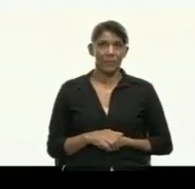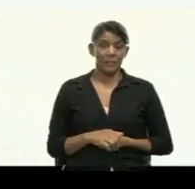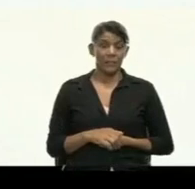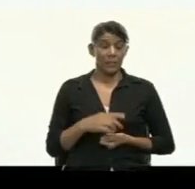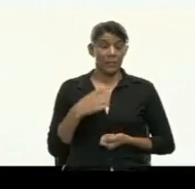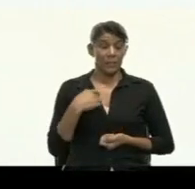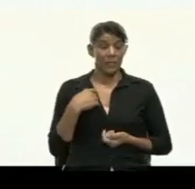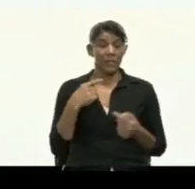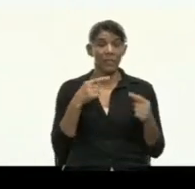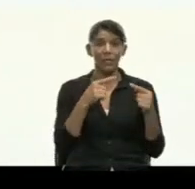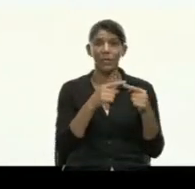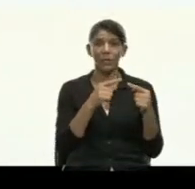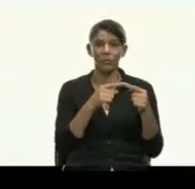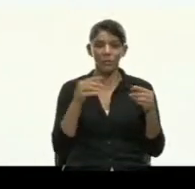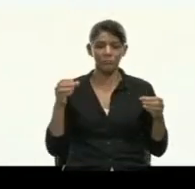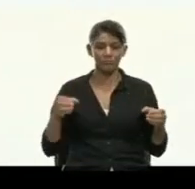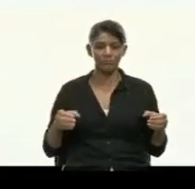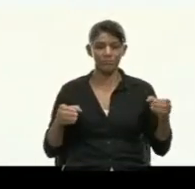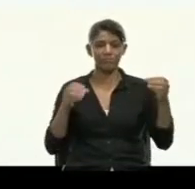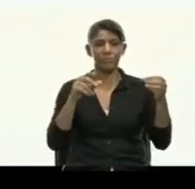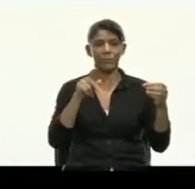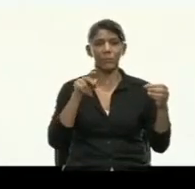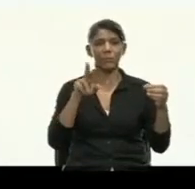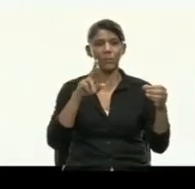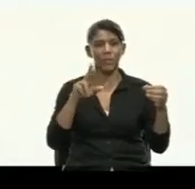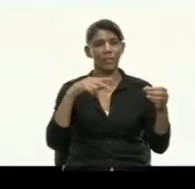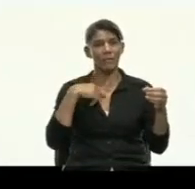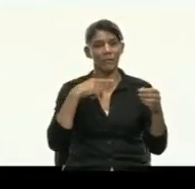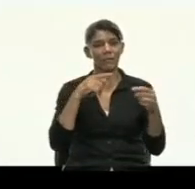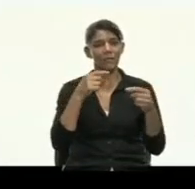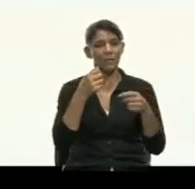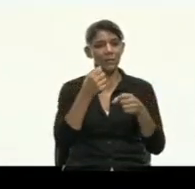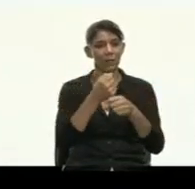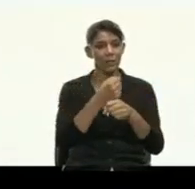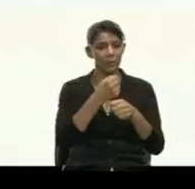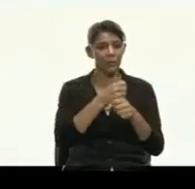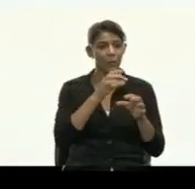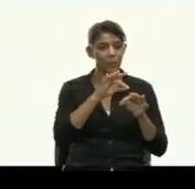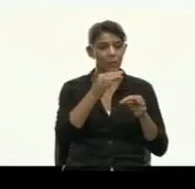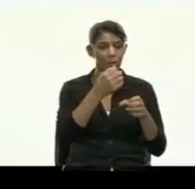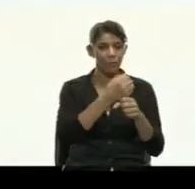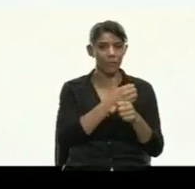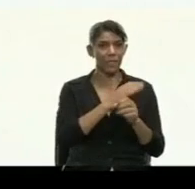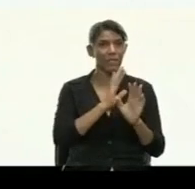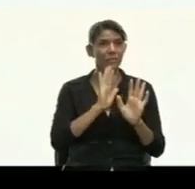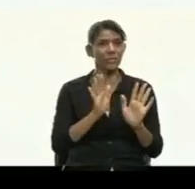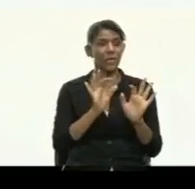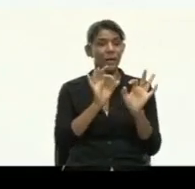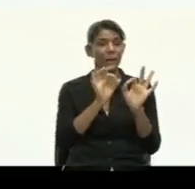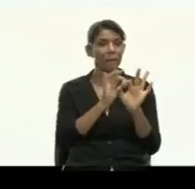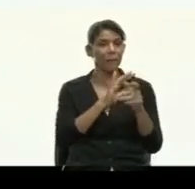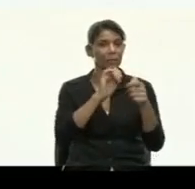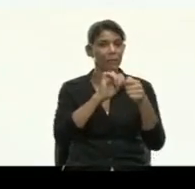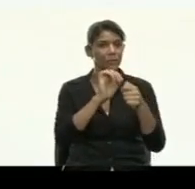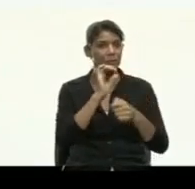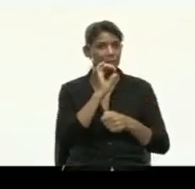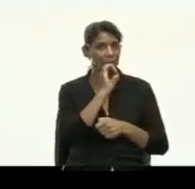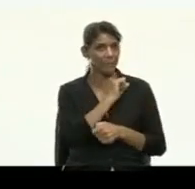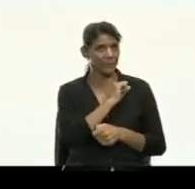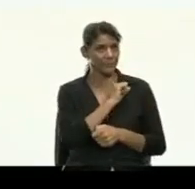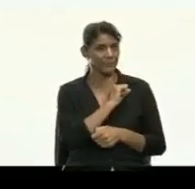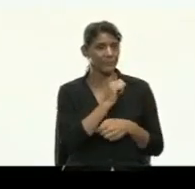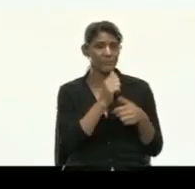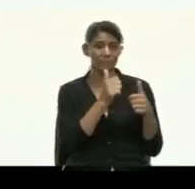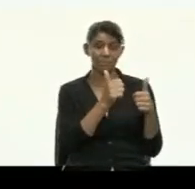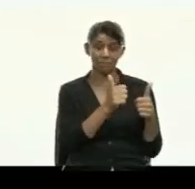Encontra esses pontos do pilar e faz a locação da obra. Professor, terminei, fiz rapidinho isso daqui. Tudo